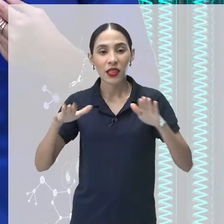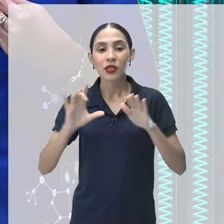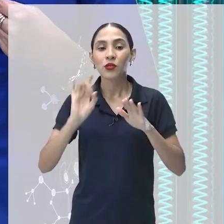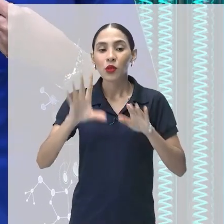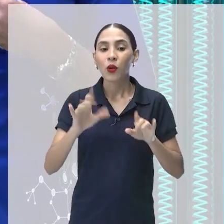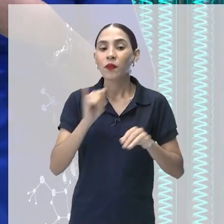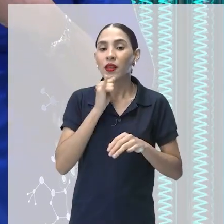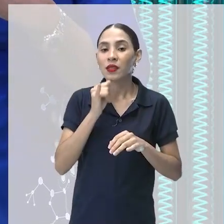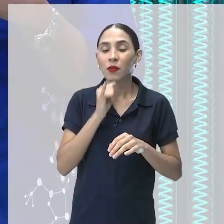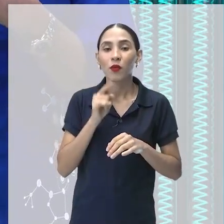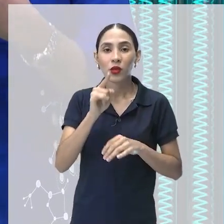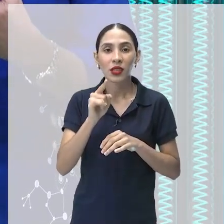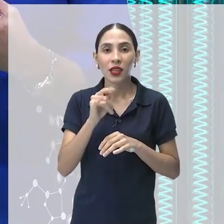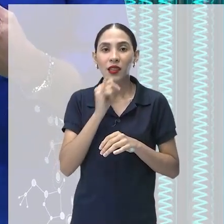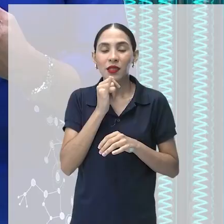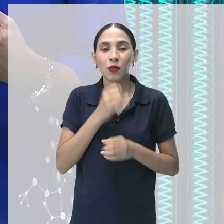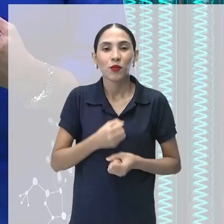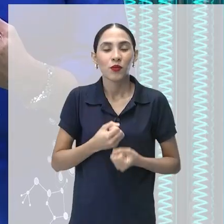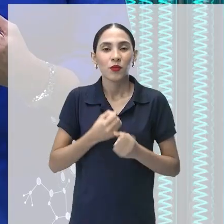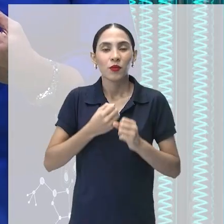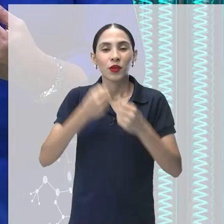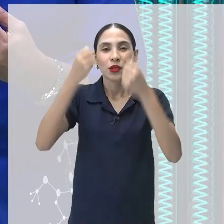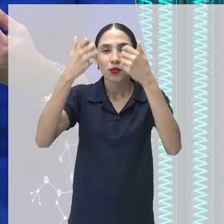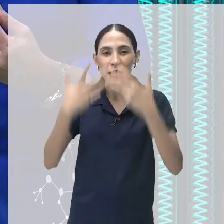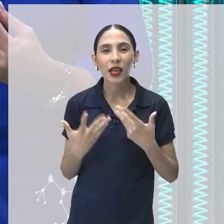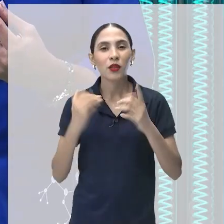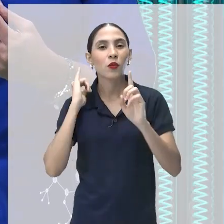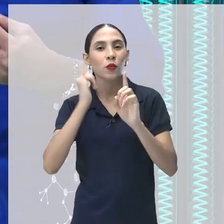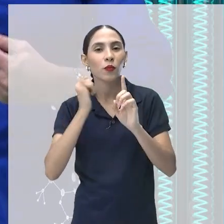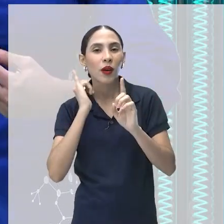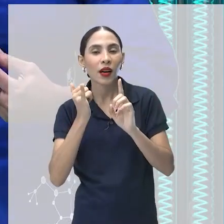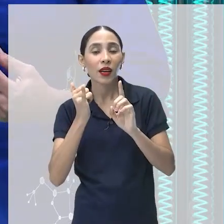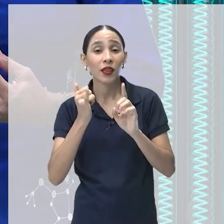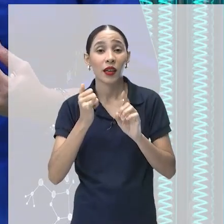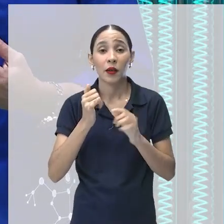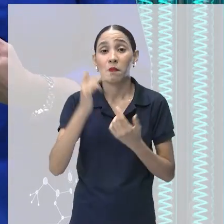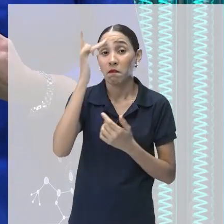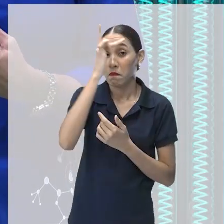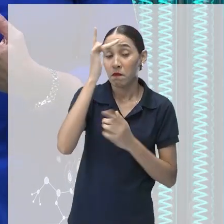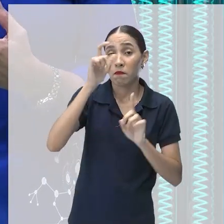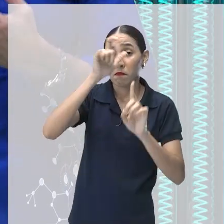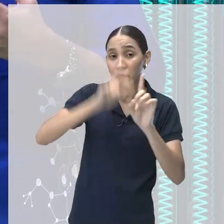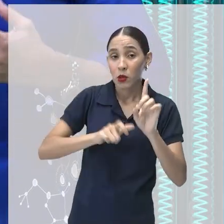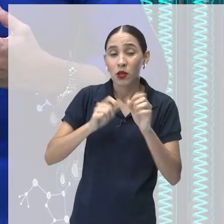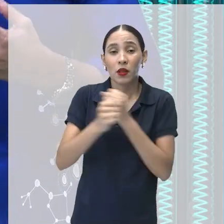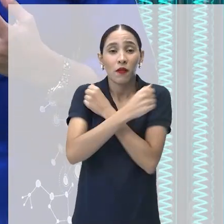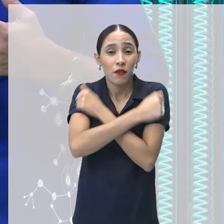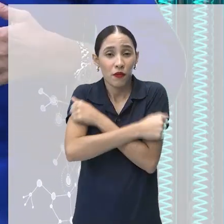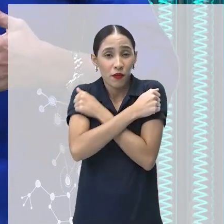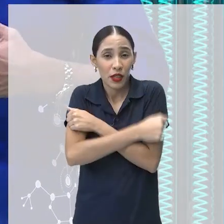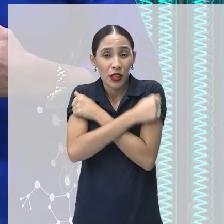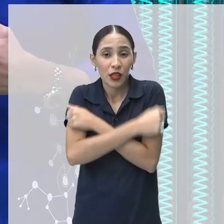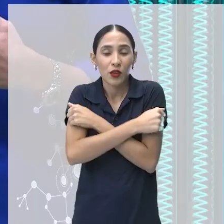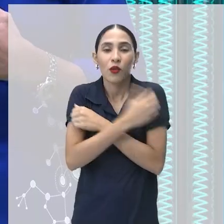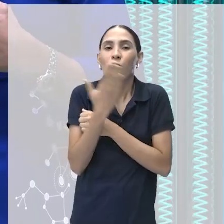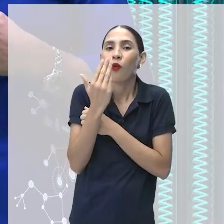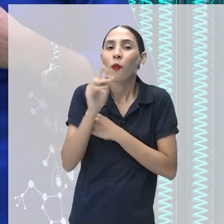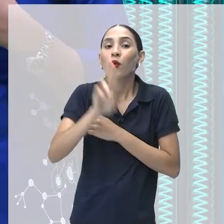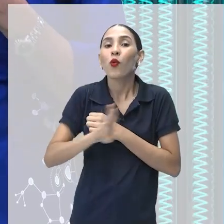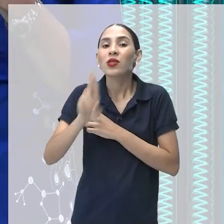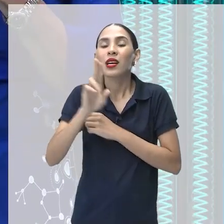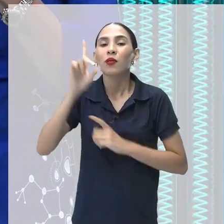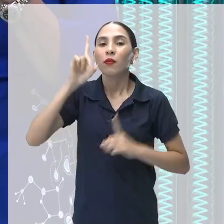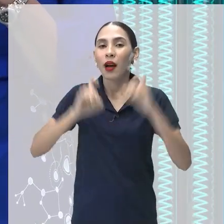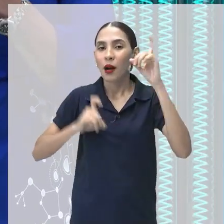apenas você narrando uma história, dizendo que o personagem está com frio, está com fome, através de gestos,